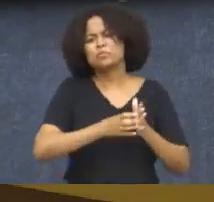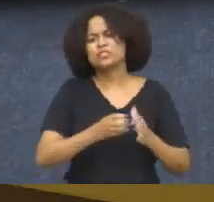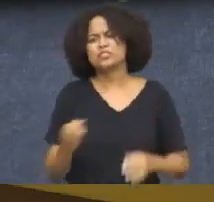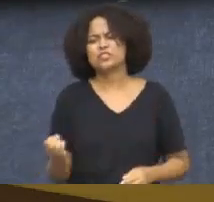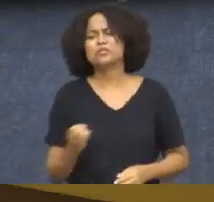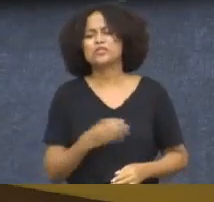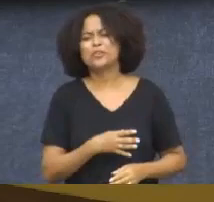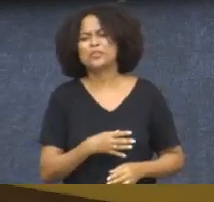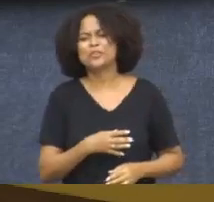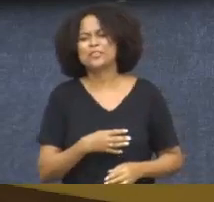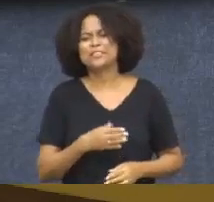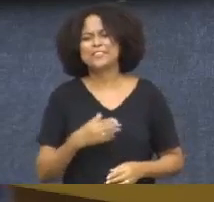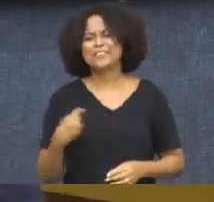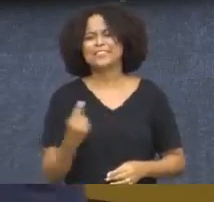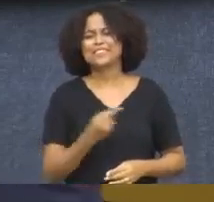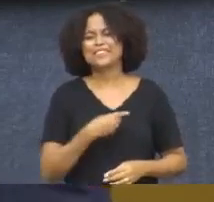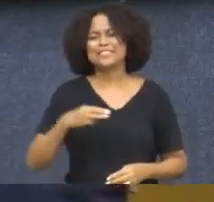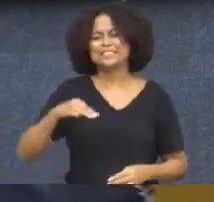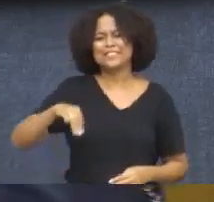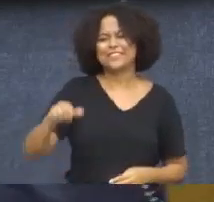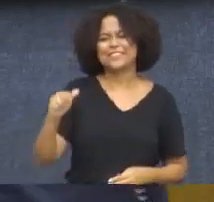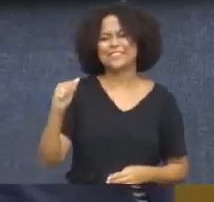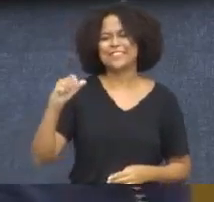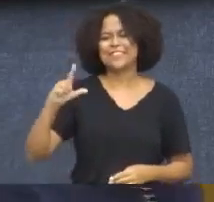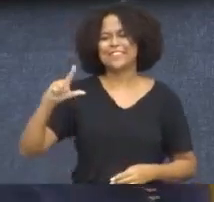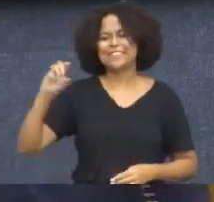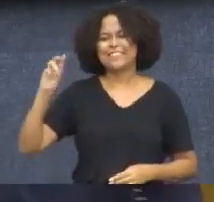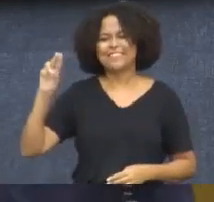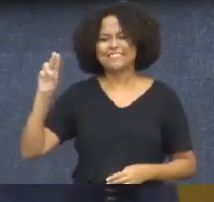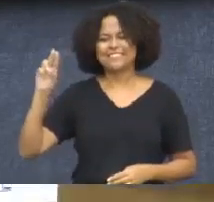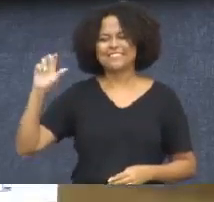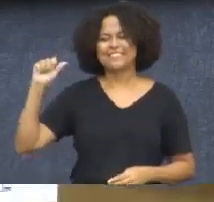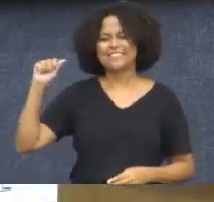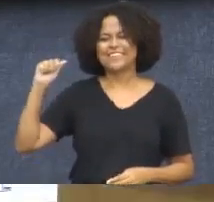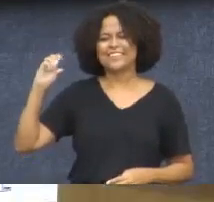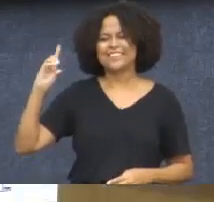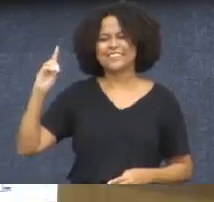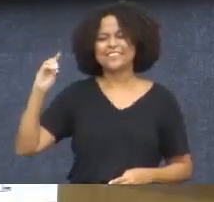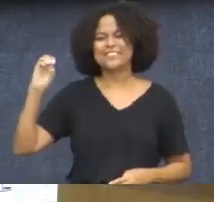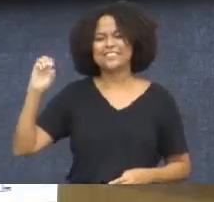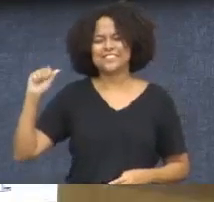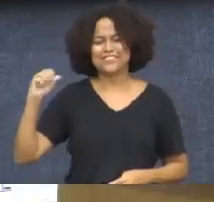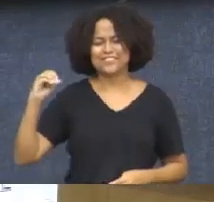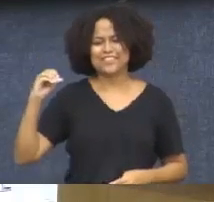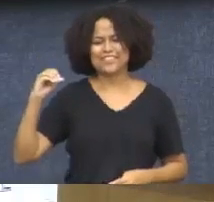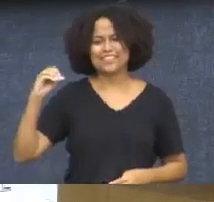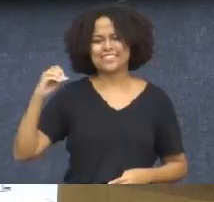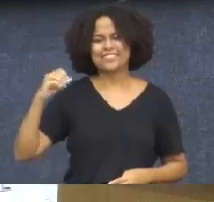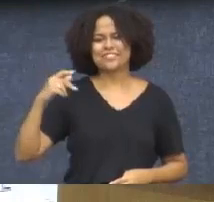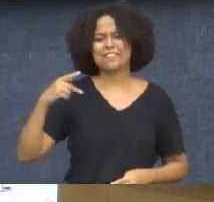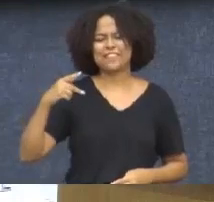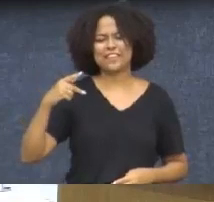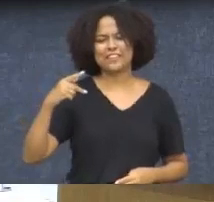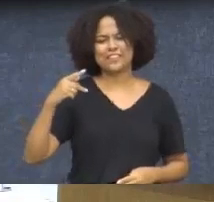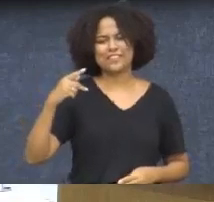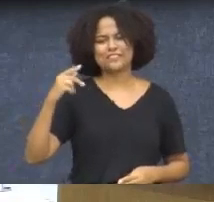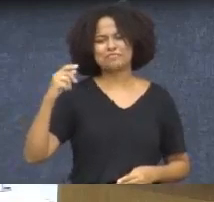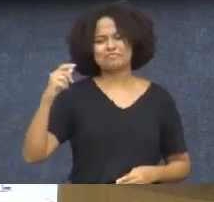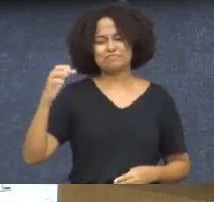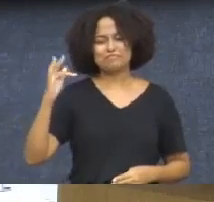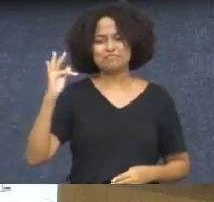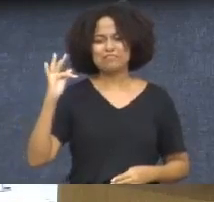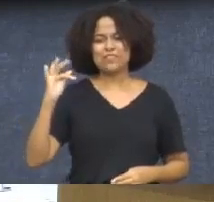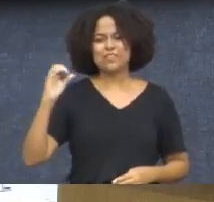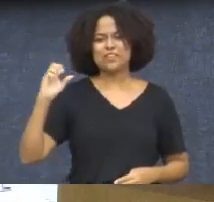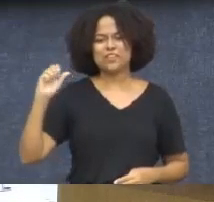malvado favorito. É enigmático, né? Mais uma vez, então, muito obrigado, vereadora Fernanda, meus colegas, minhas